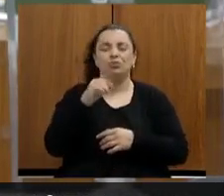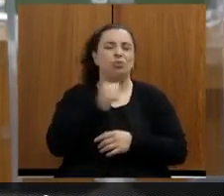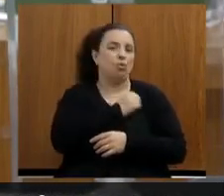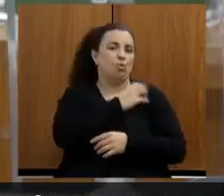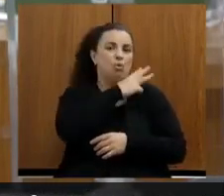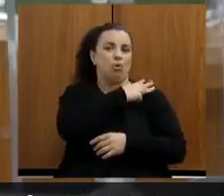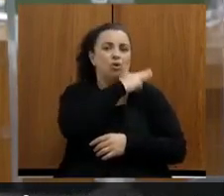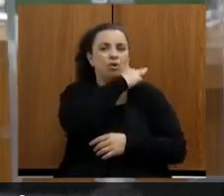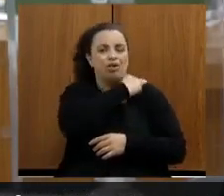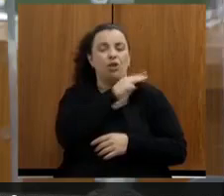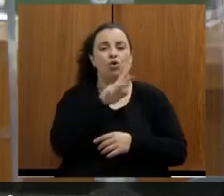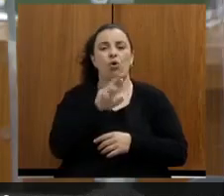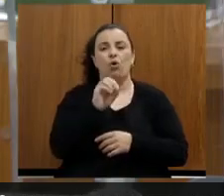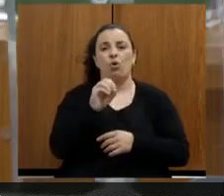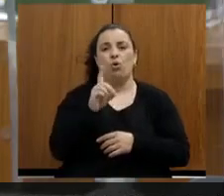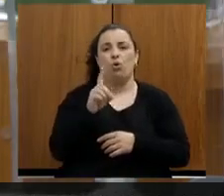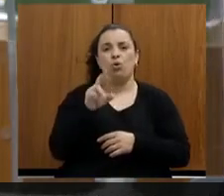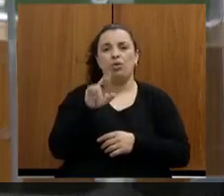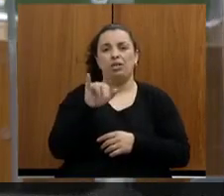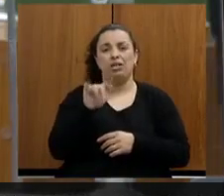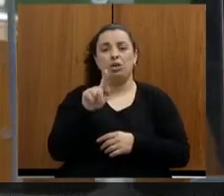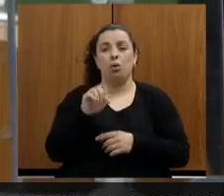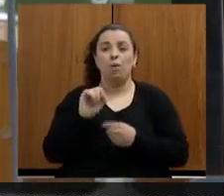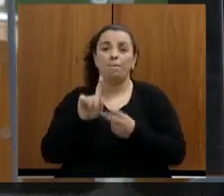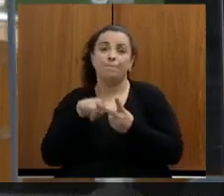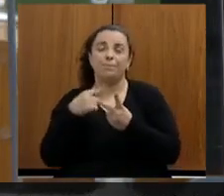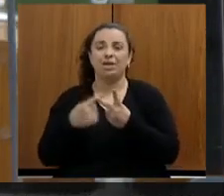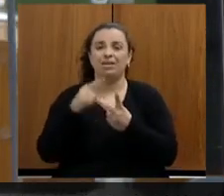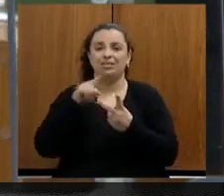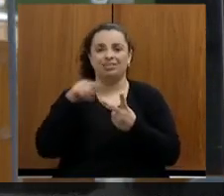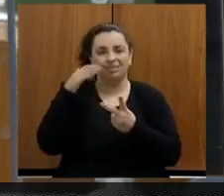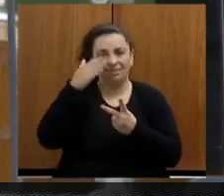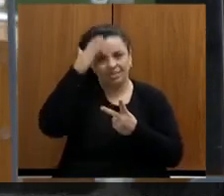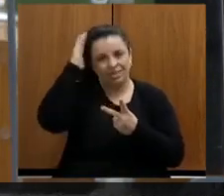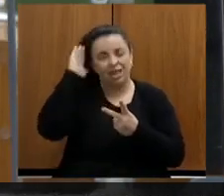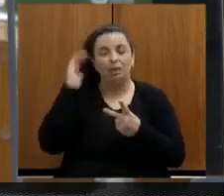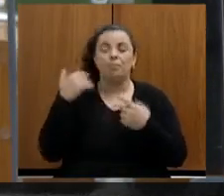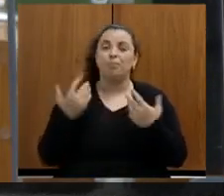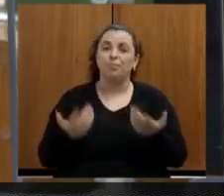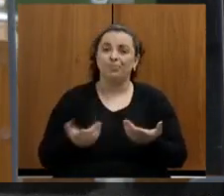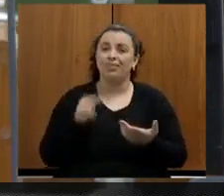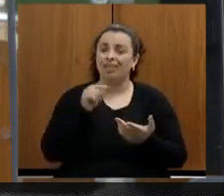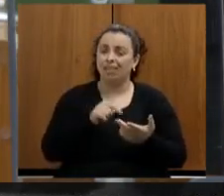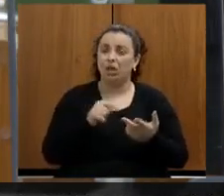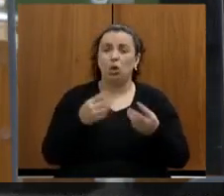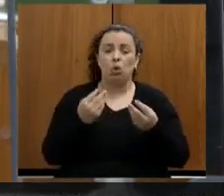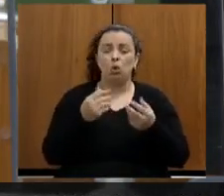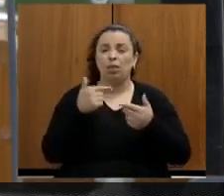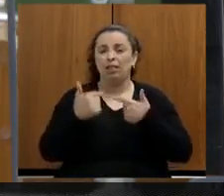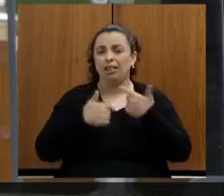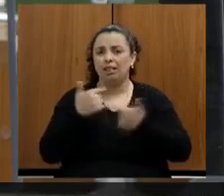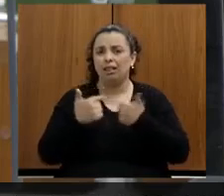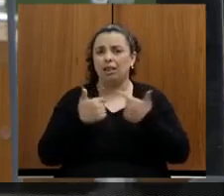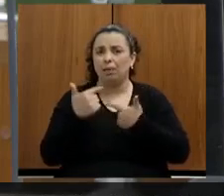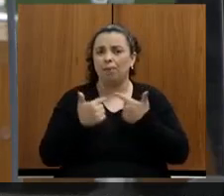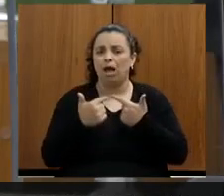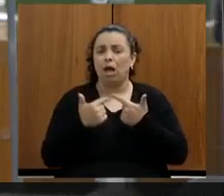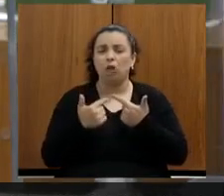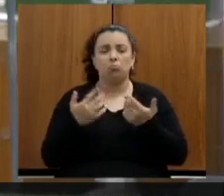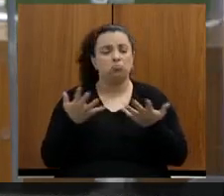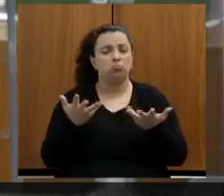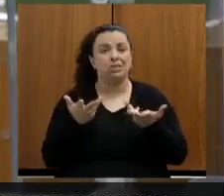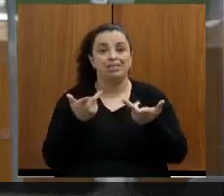a forma como vem sendo conduzido o trabalho o que o que continua mantendo porque a nossa polícia